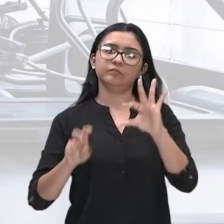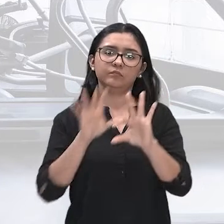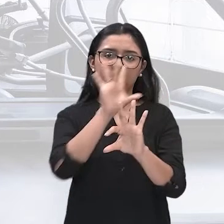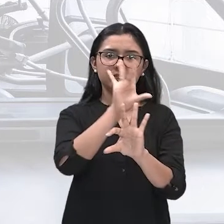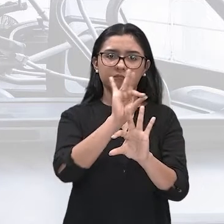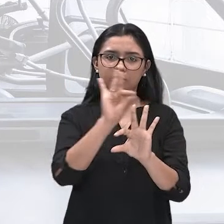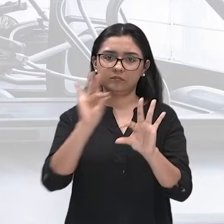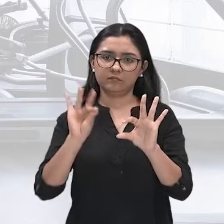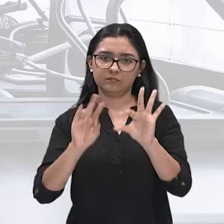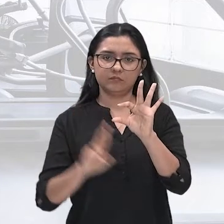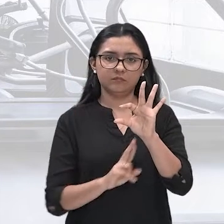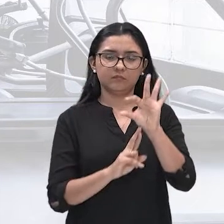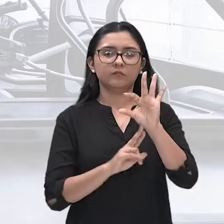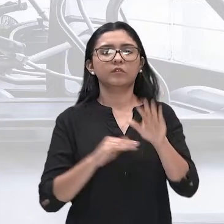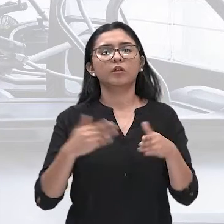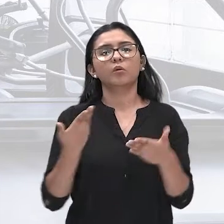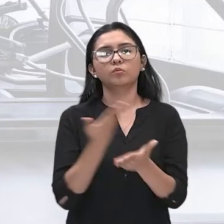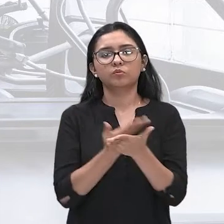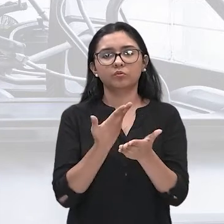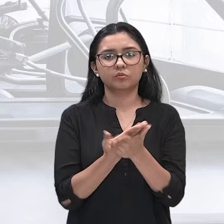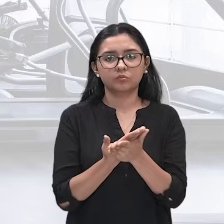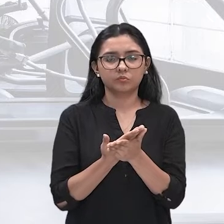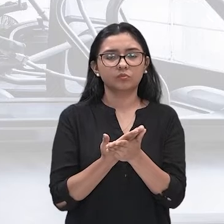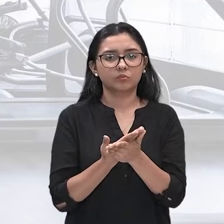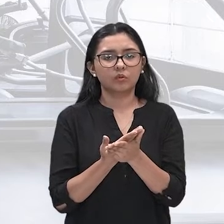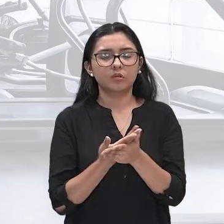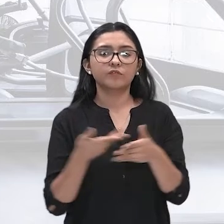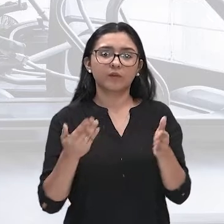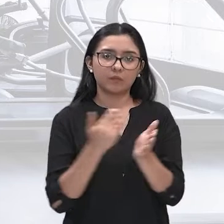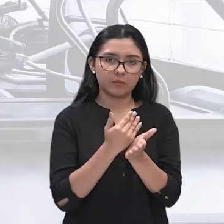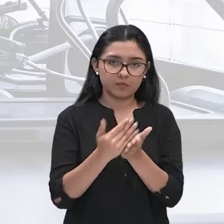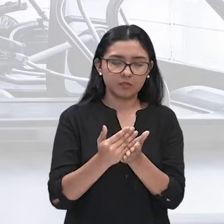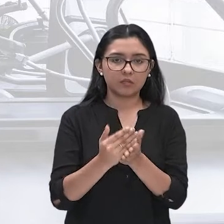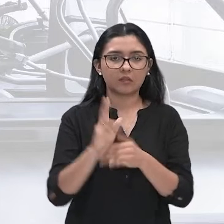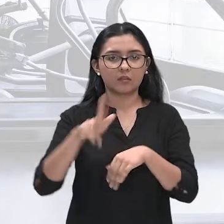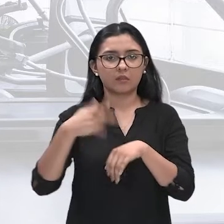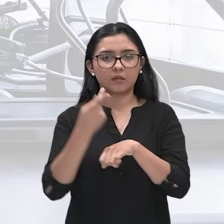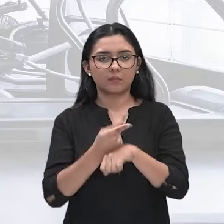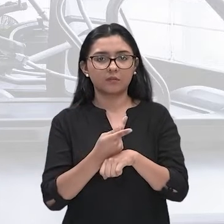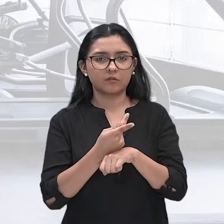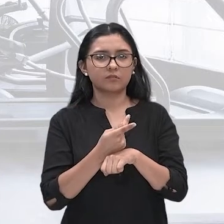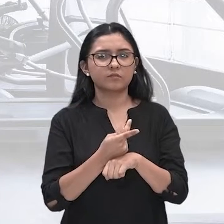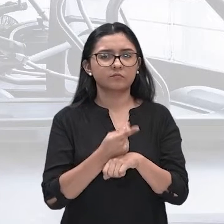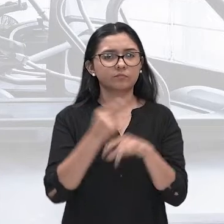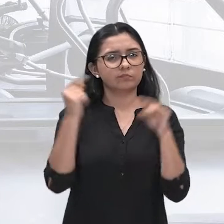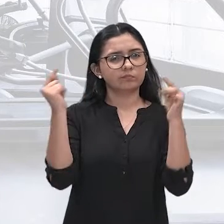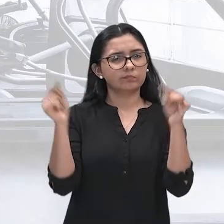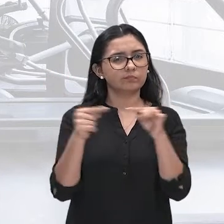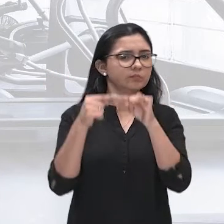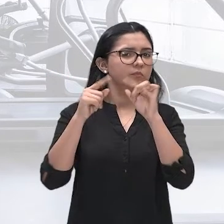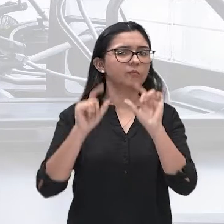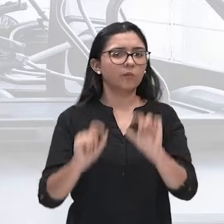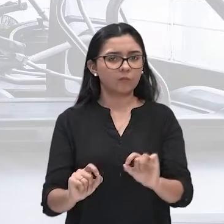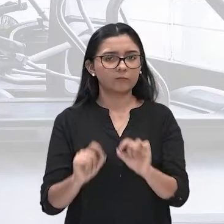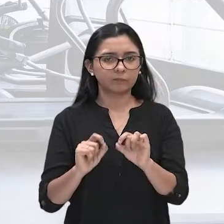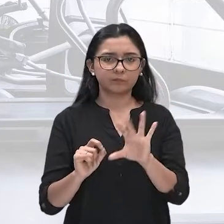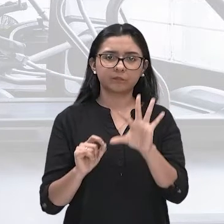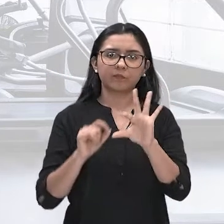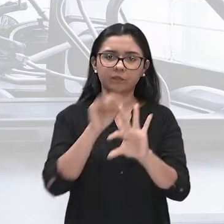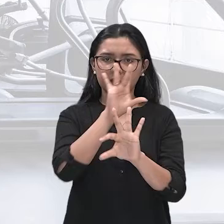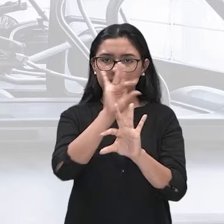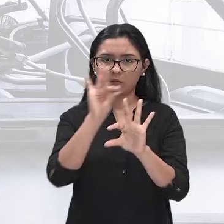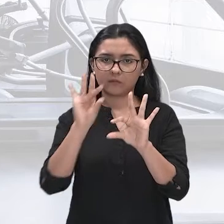da bioquímica, a gente vai iniciar com os aminoácidos e aí a gente vai ver que tem tudo a ver, esses aminoácidos com